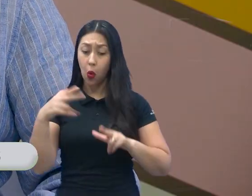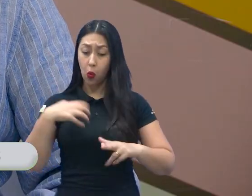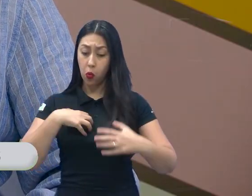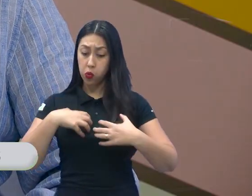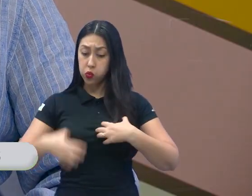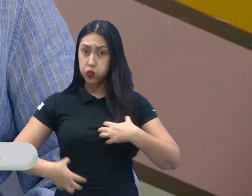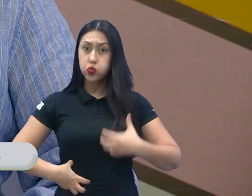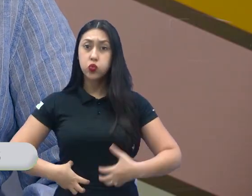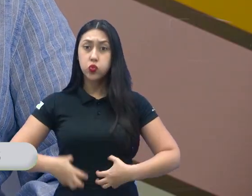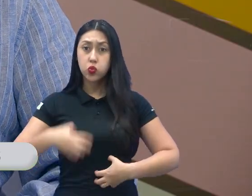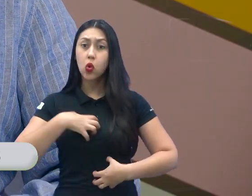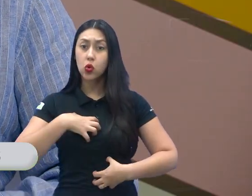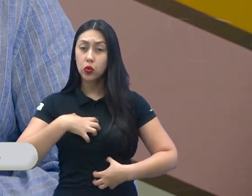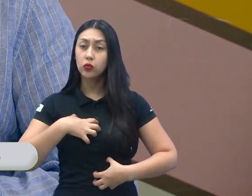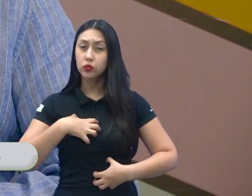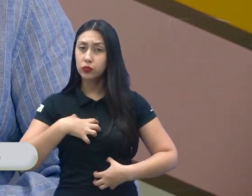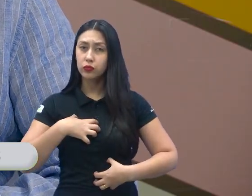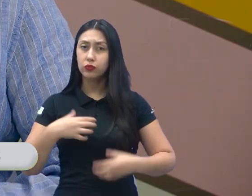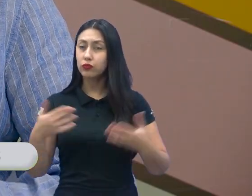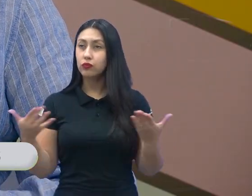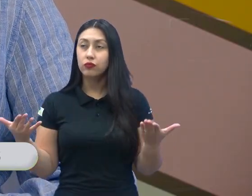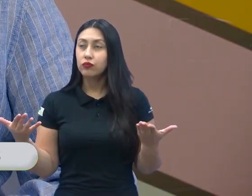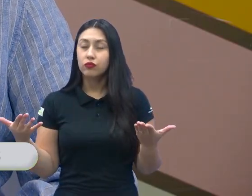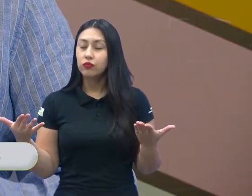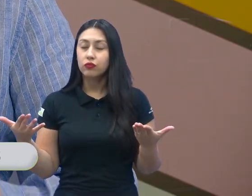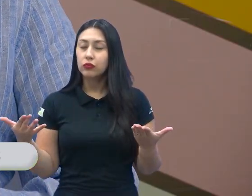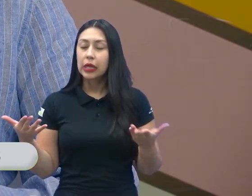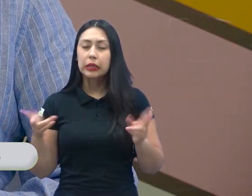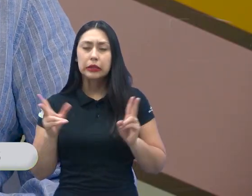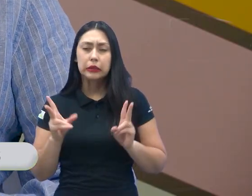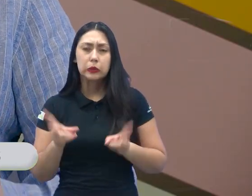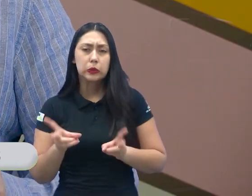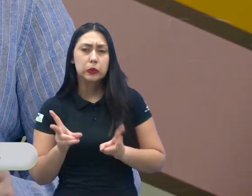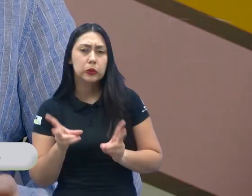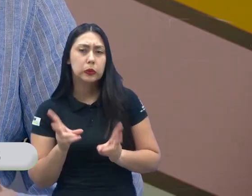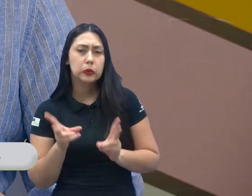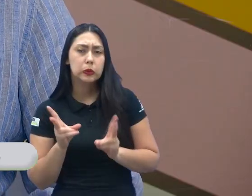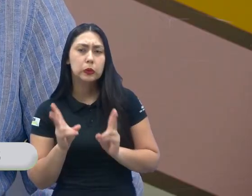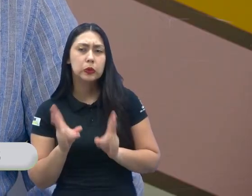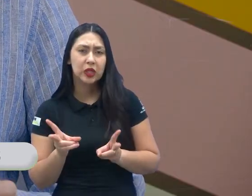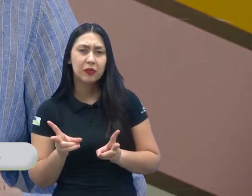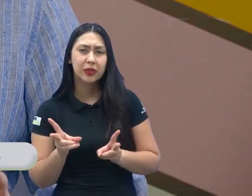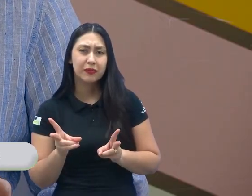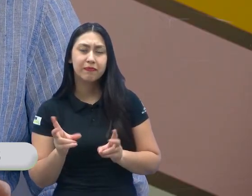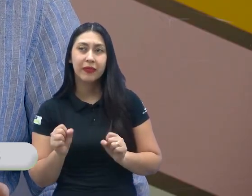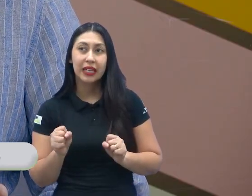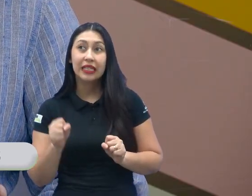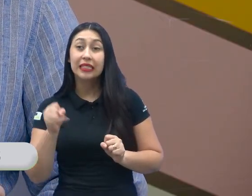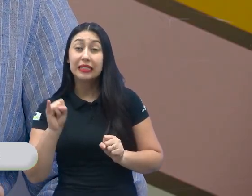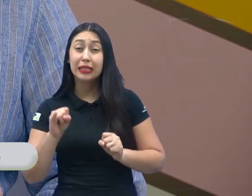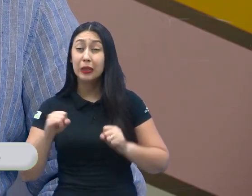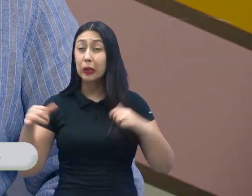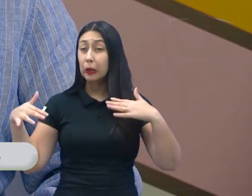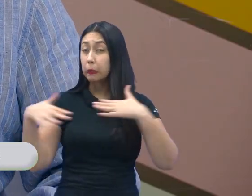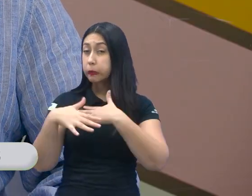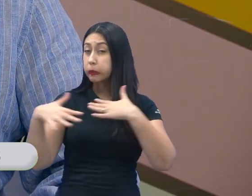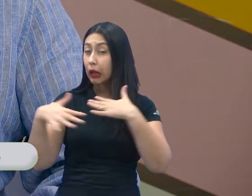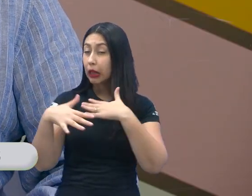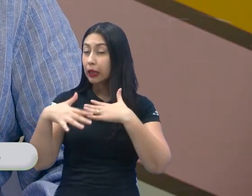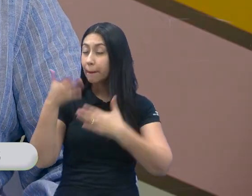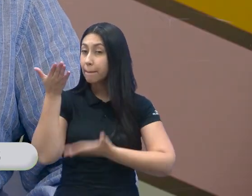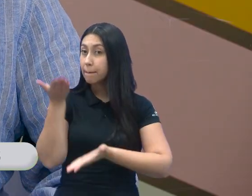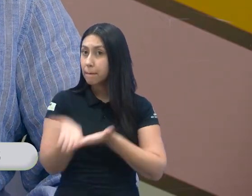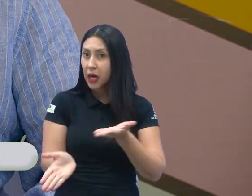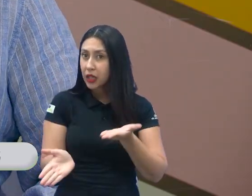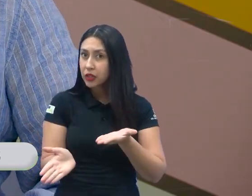corpo. Perfeito. Qualquer situação em que você perca a sua mobilidade, que você não